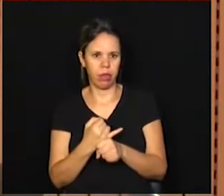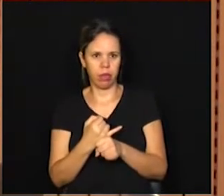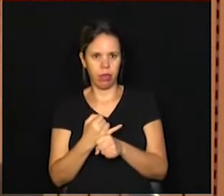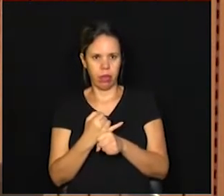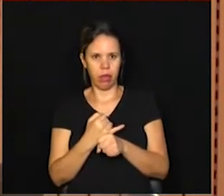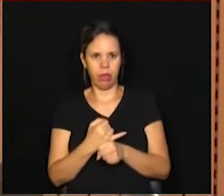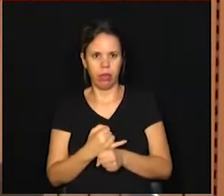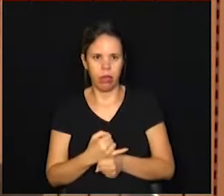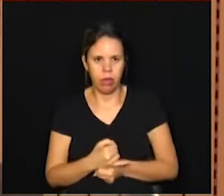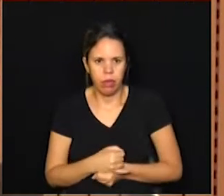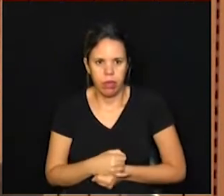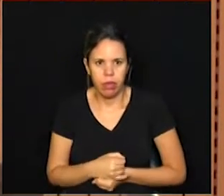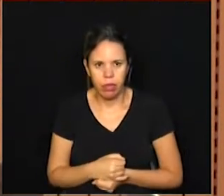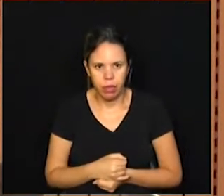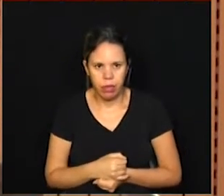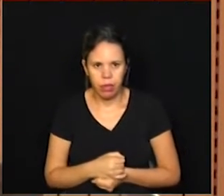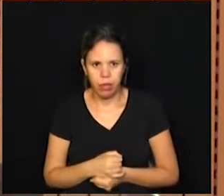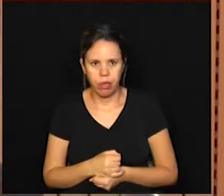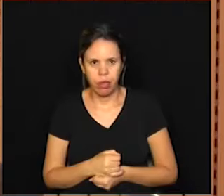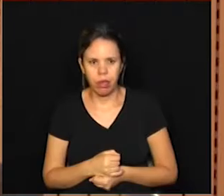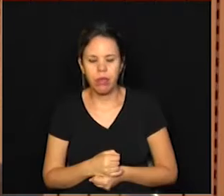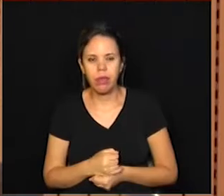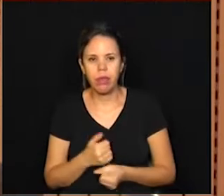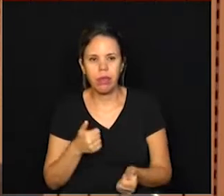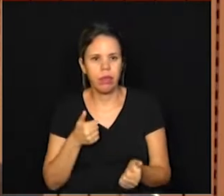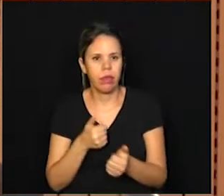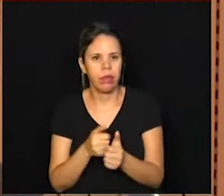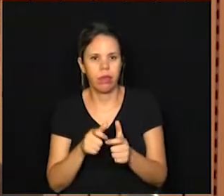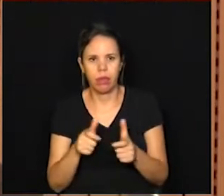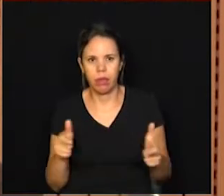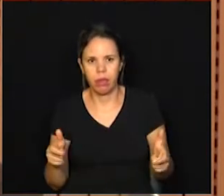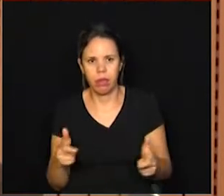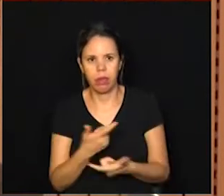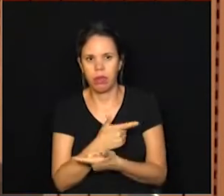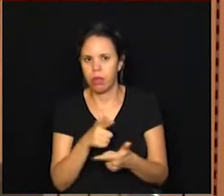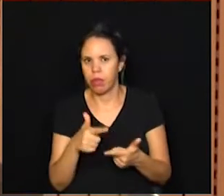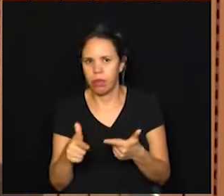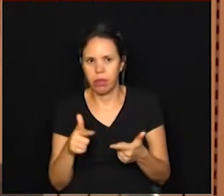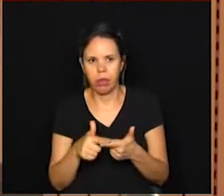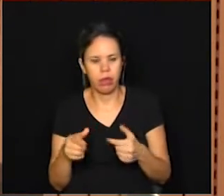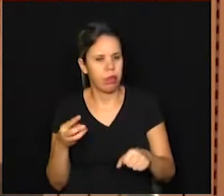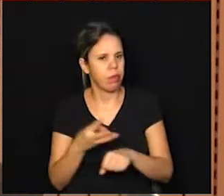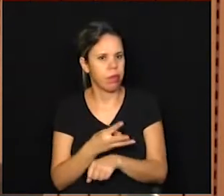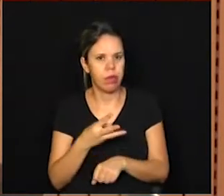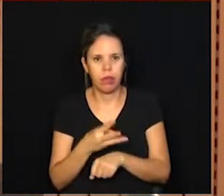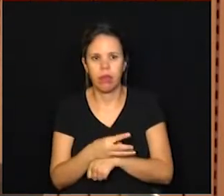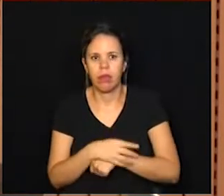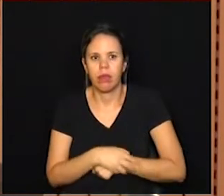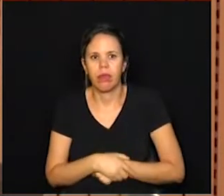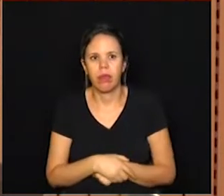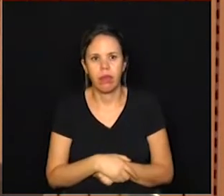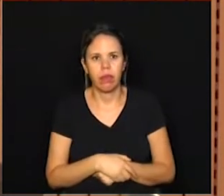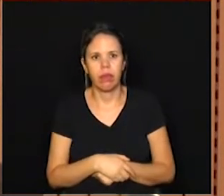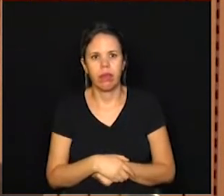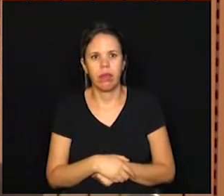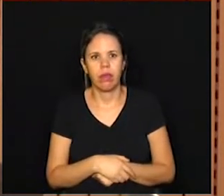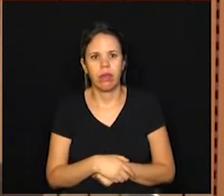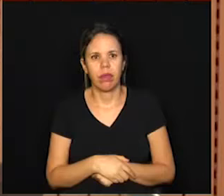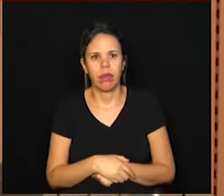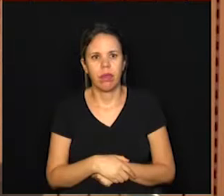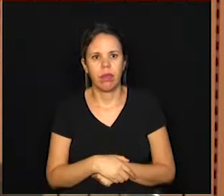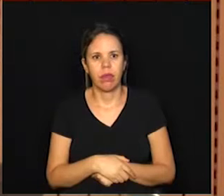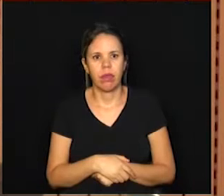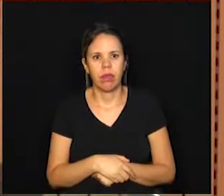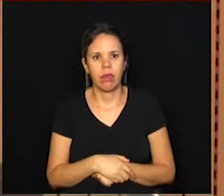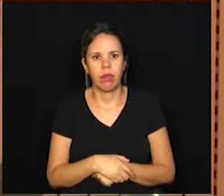assim de acompanhamento maciço, não havia WhatsApp, e acabou com que